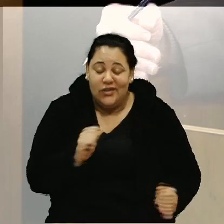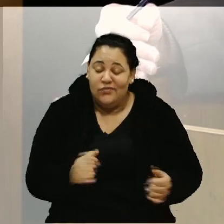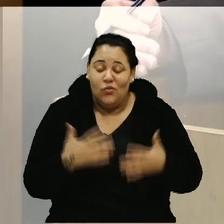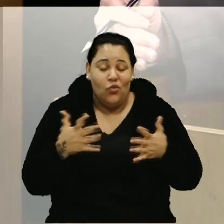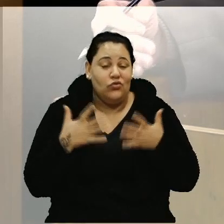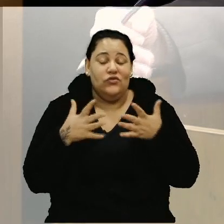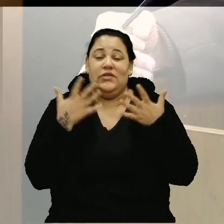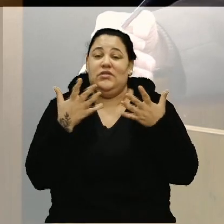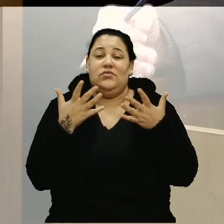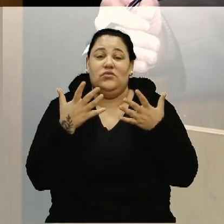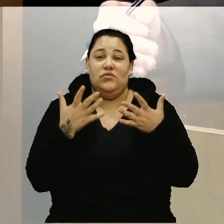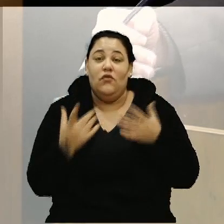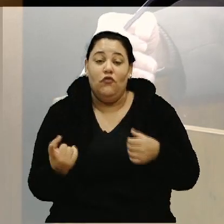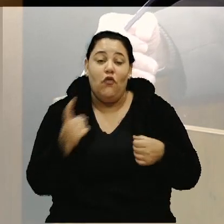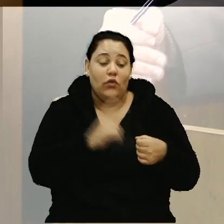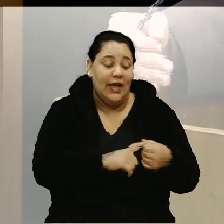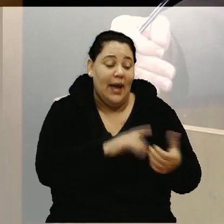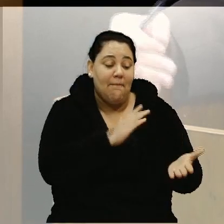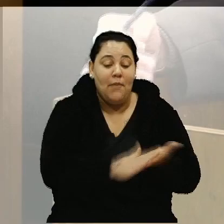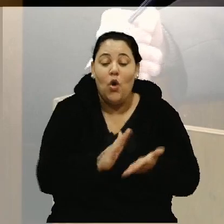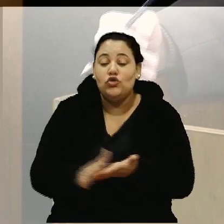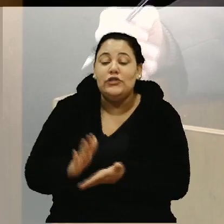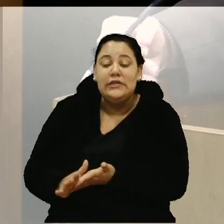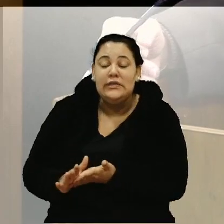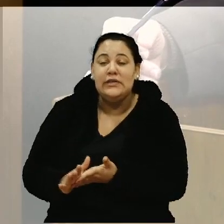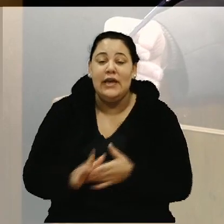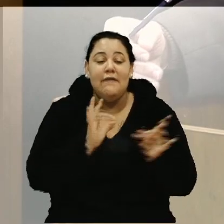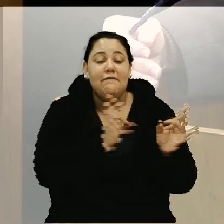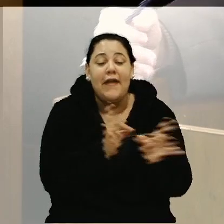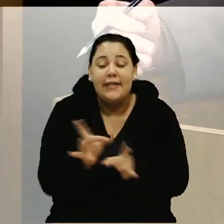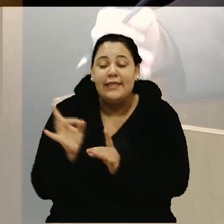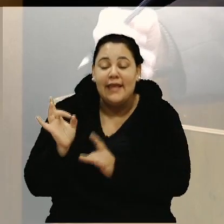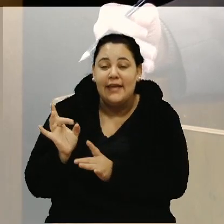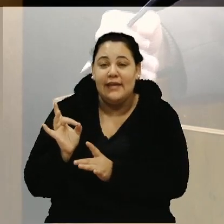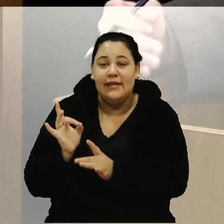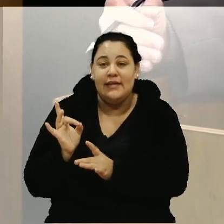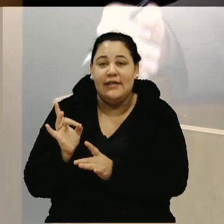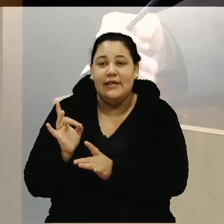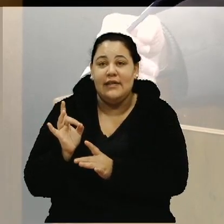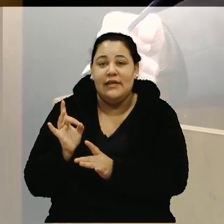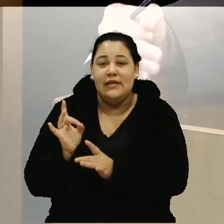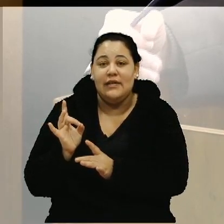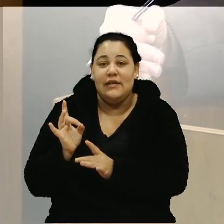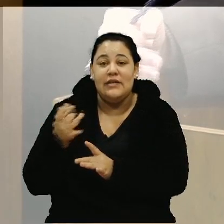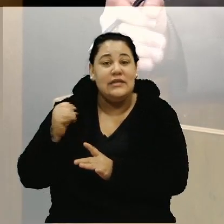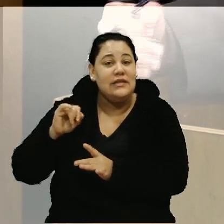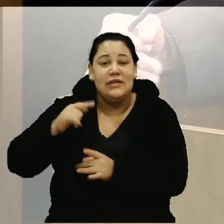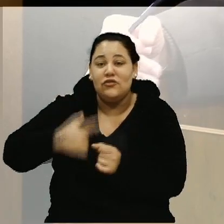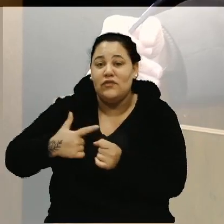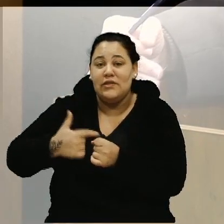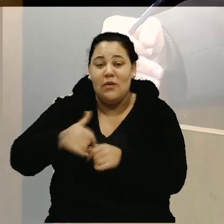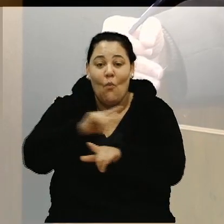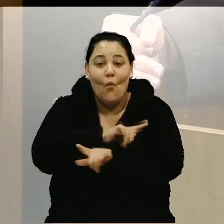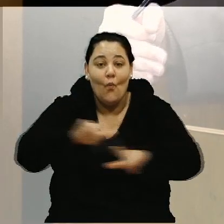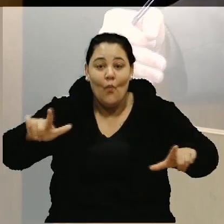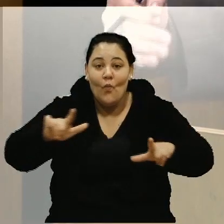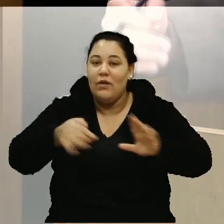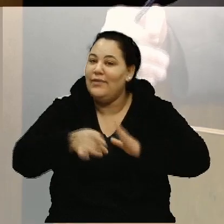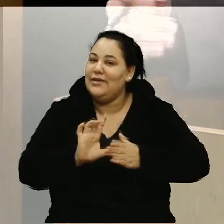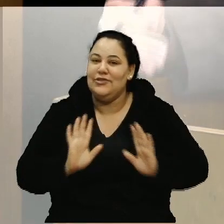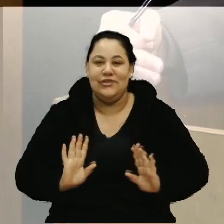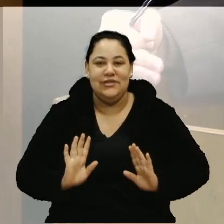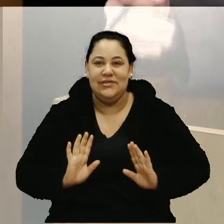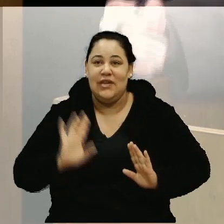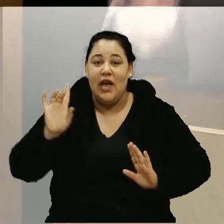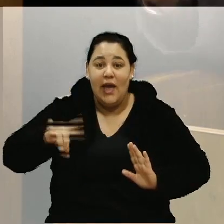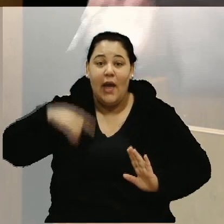de voltar a produzir, vender, enfim, reconstruir, se a cidade não estiver limpa e organizada. Esse é o